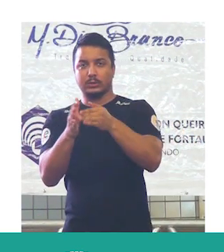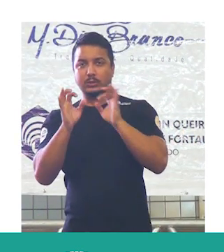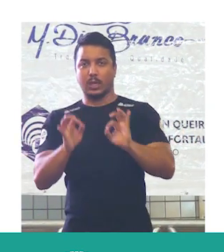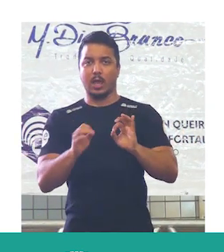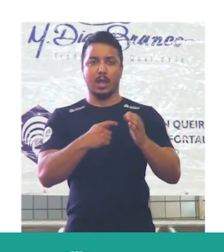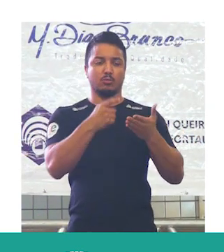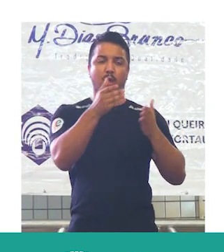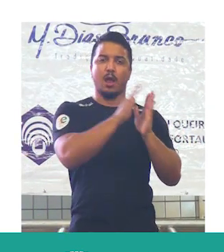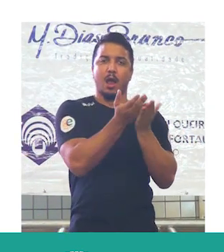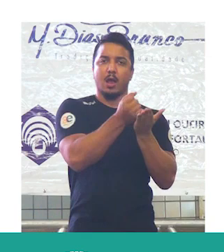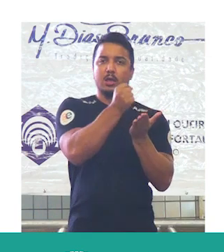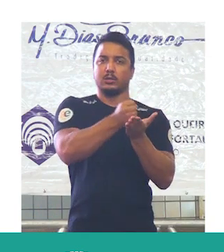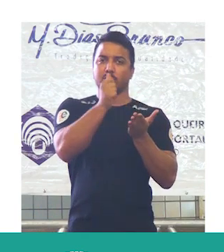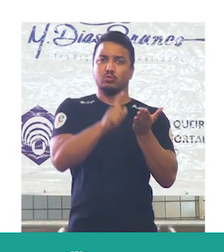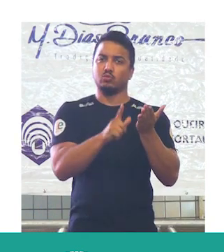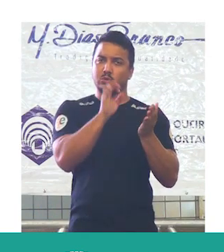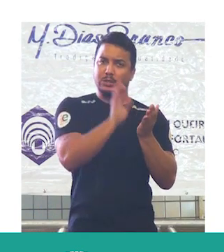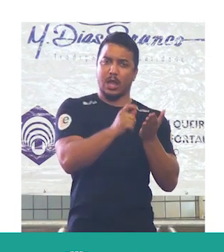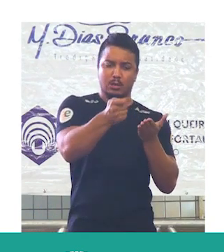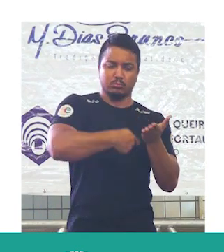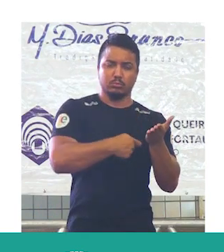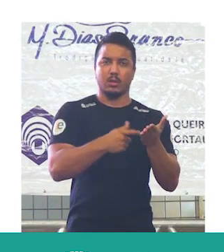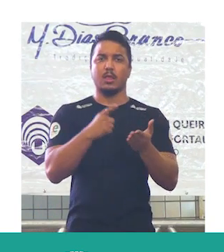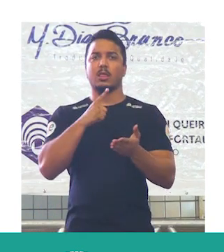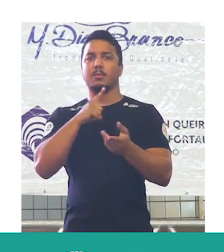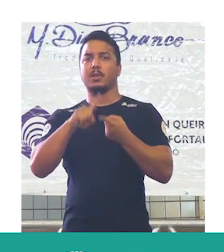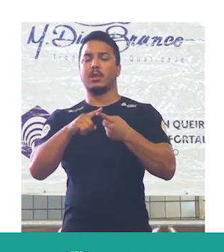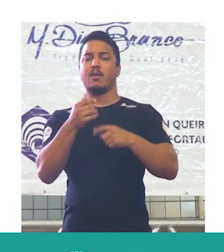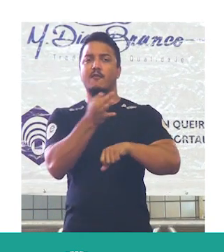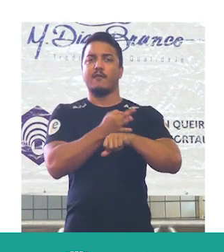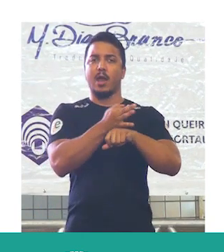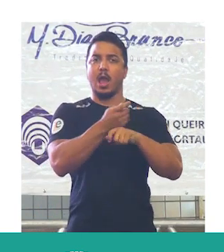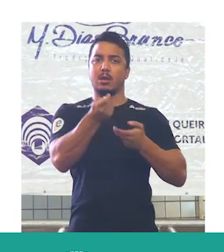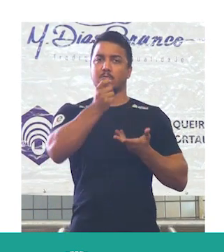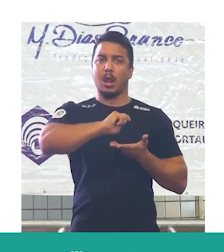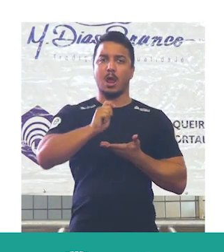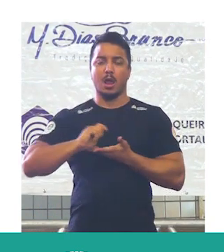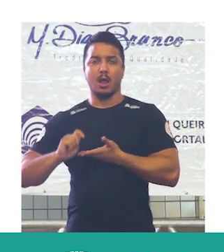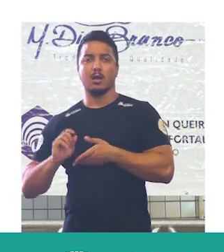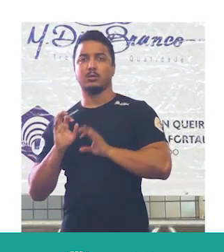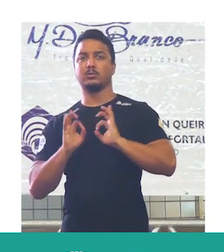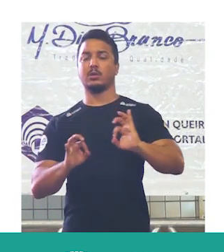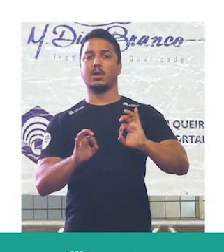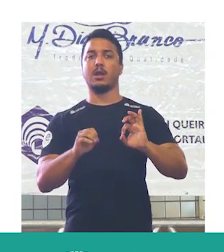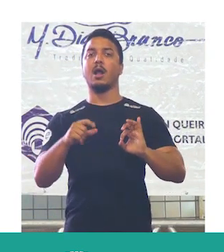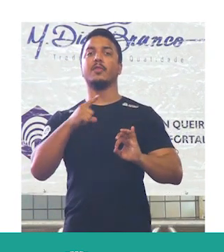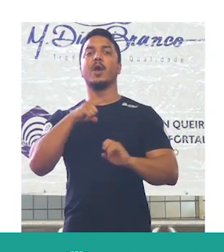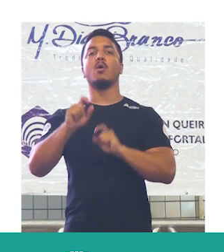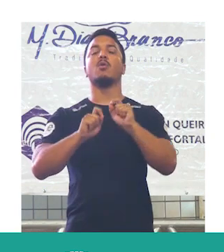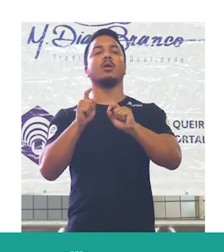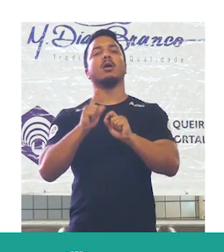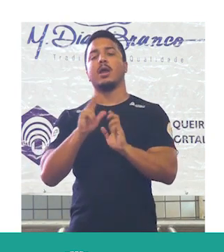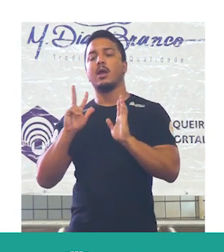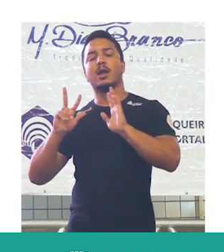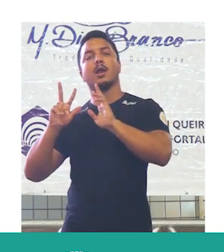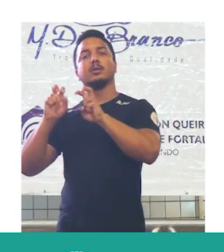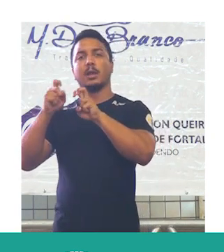carteira assinada, a férias remuneradas. Veja que essas são